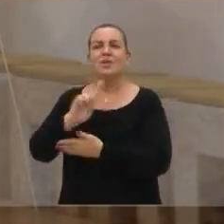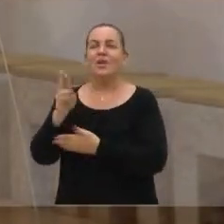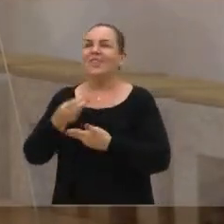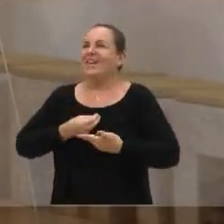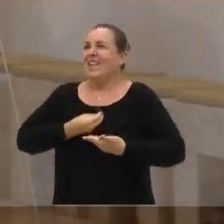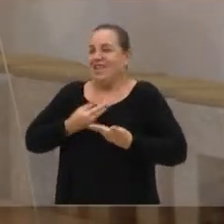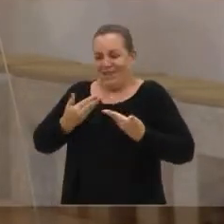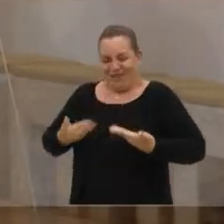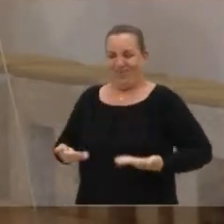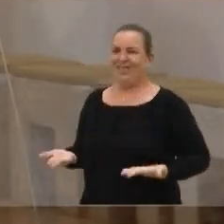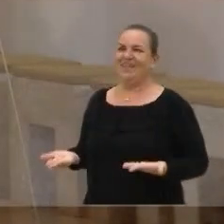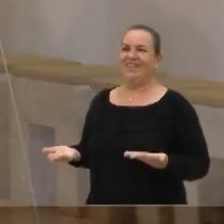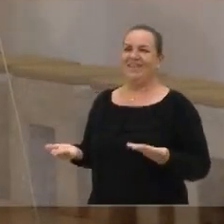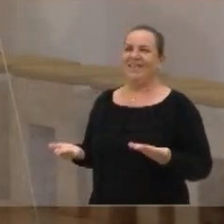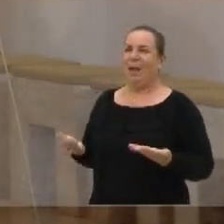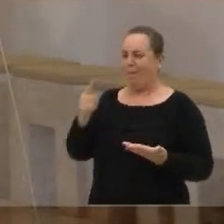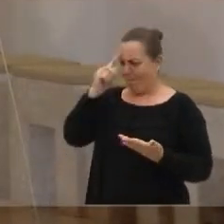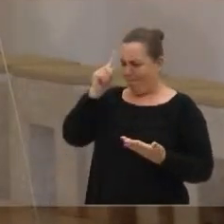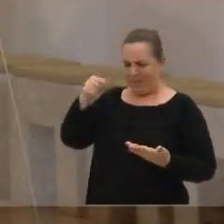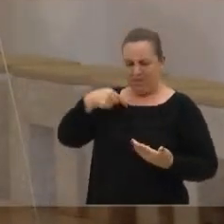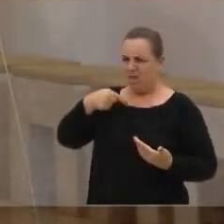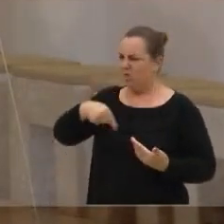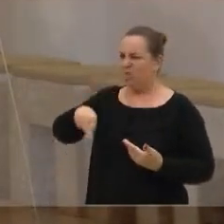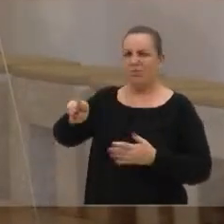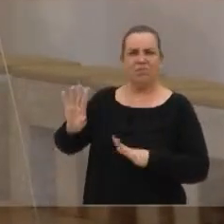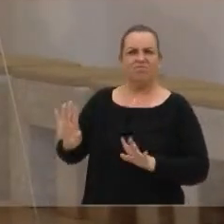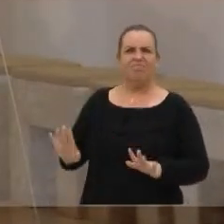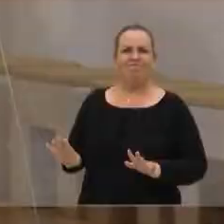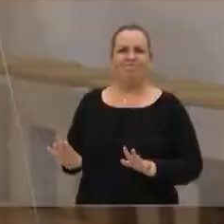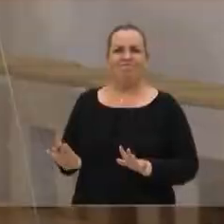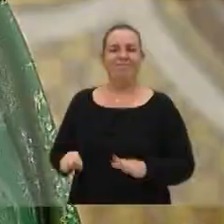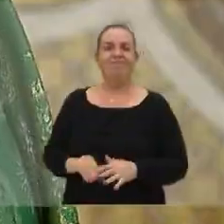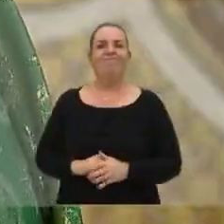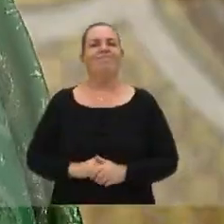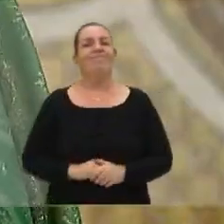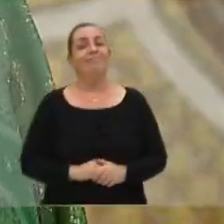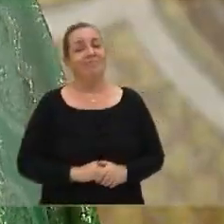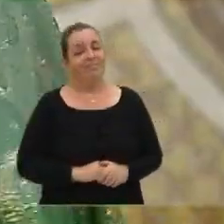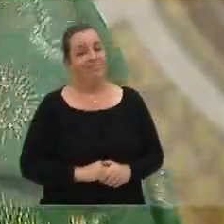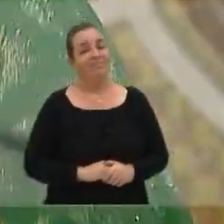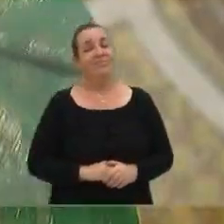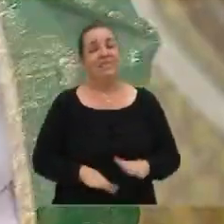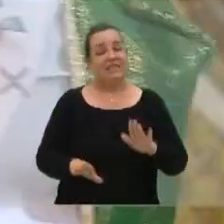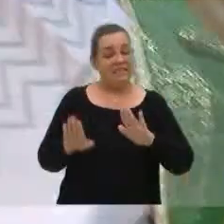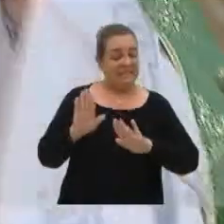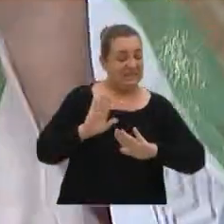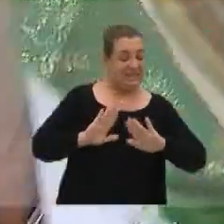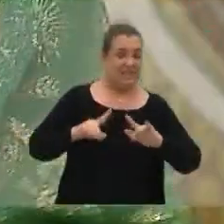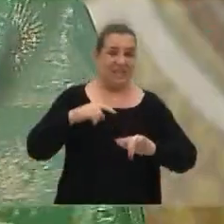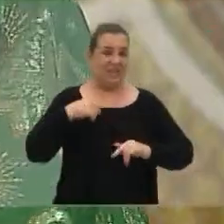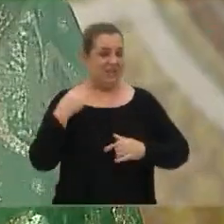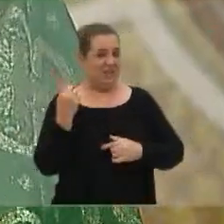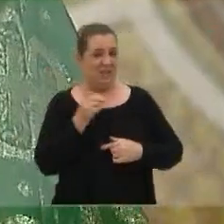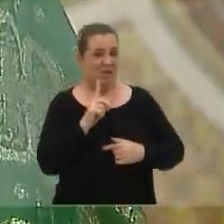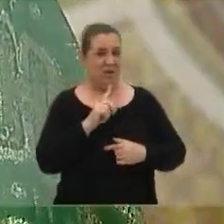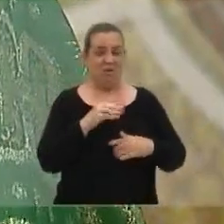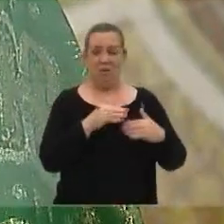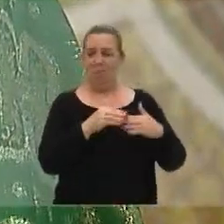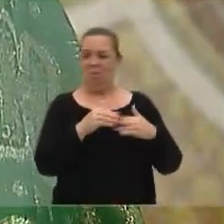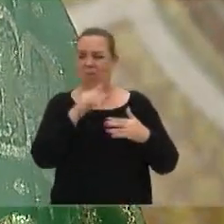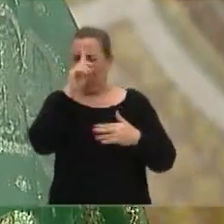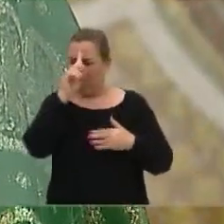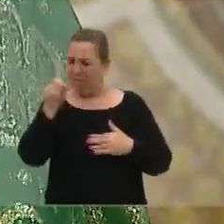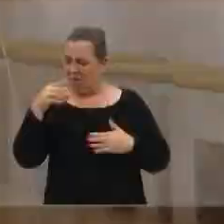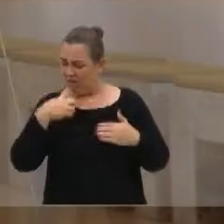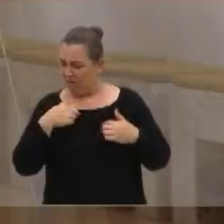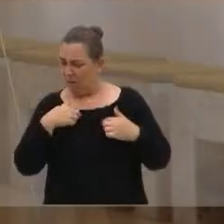aqui, envia-me. Pelas vezes em que nós não nos colocamos como enviados do